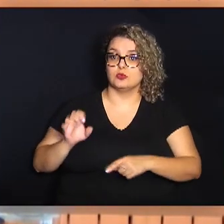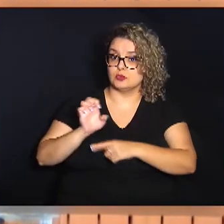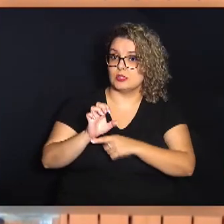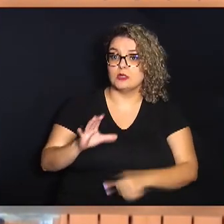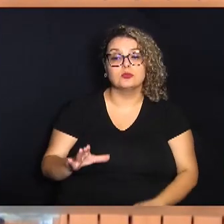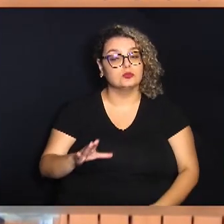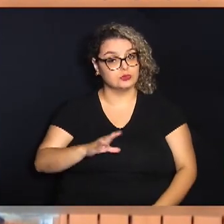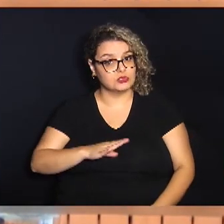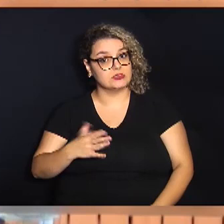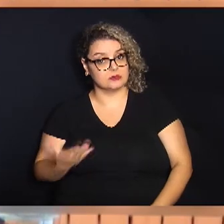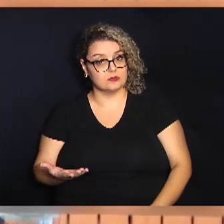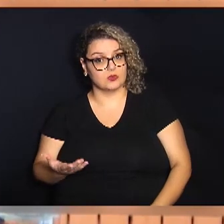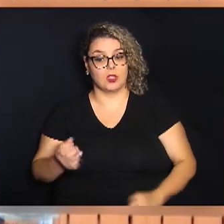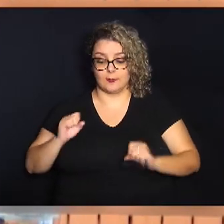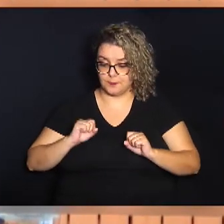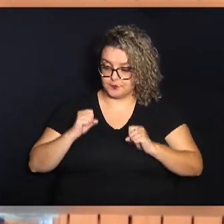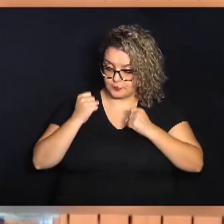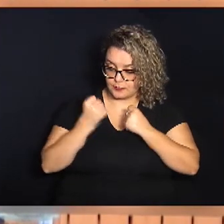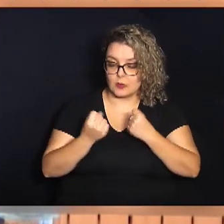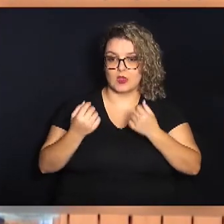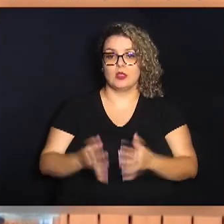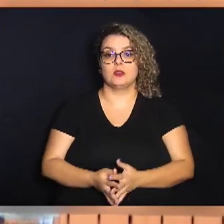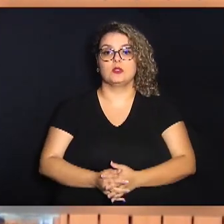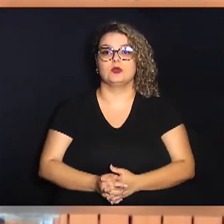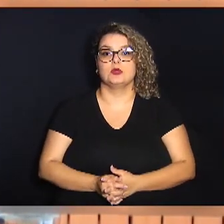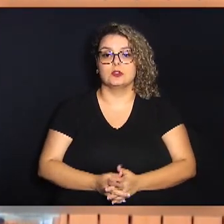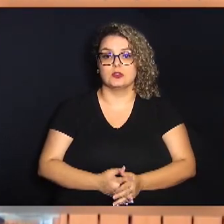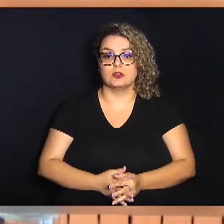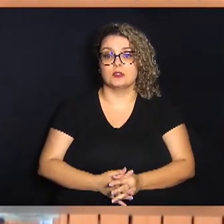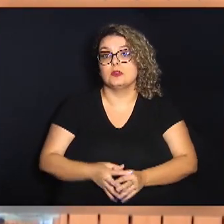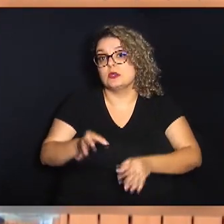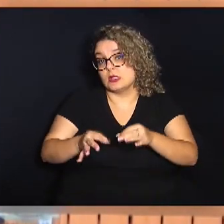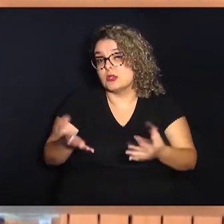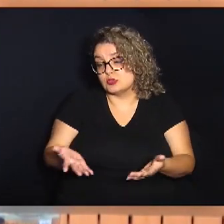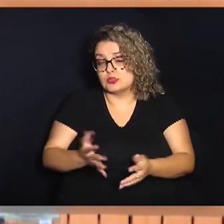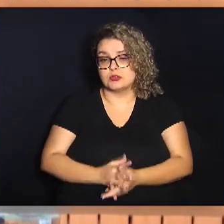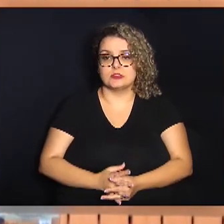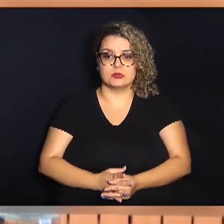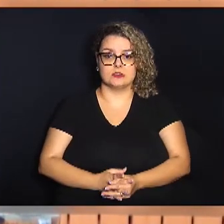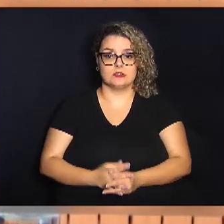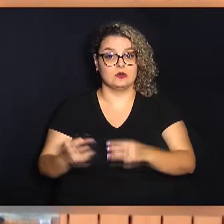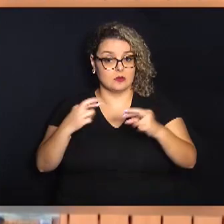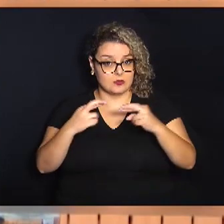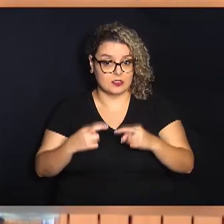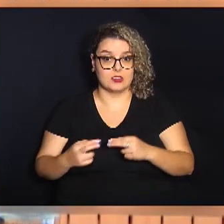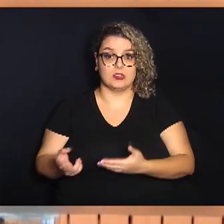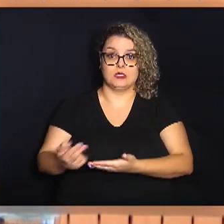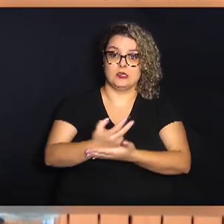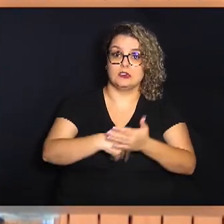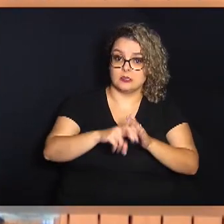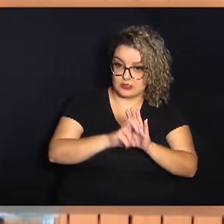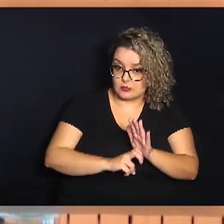município, em defesa da justiça fiscal, tributária, que acaba